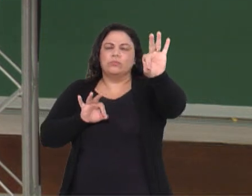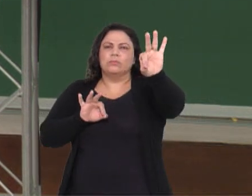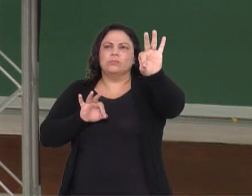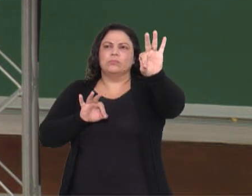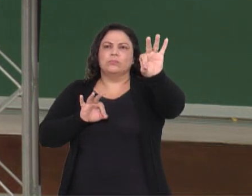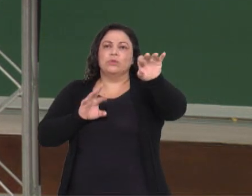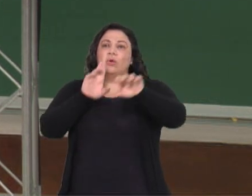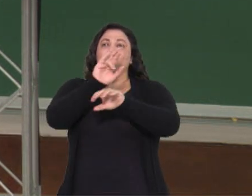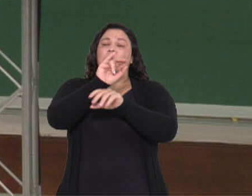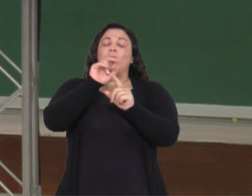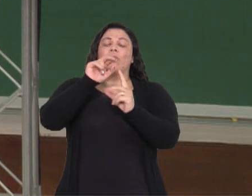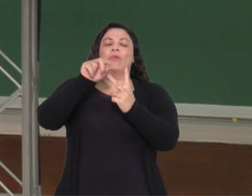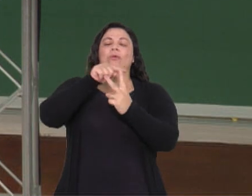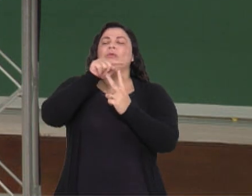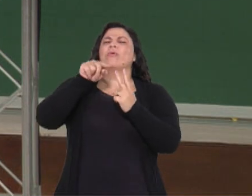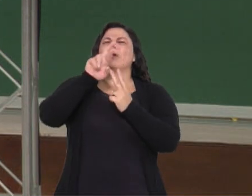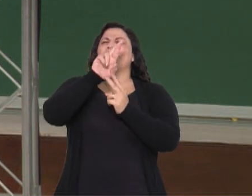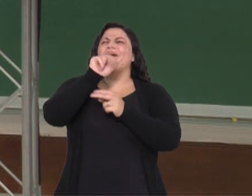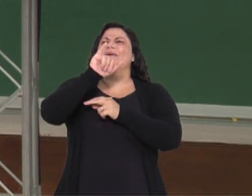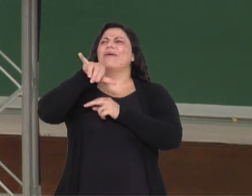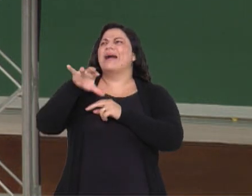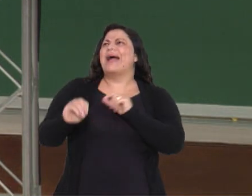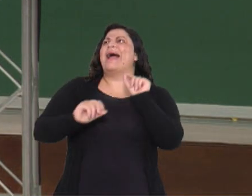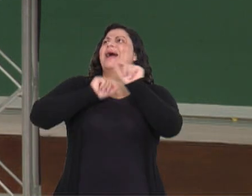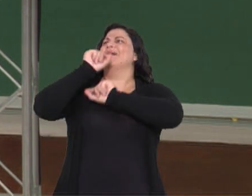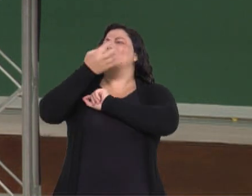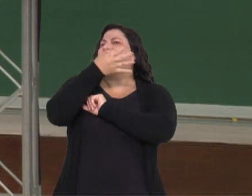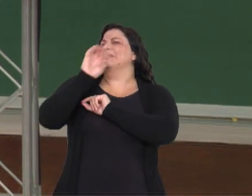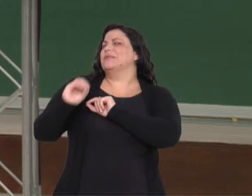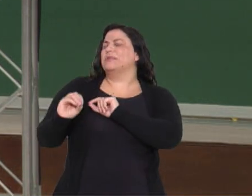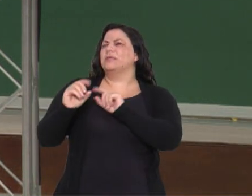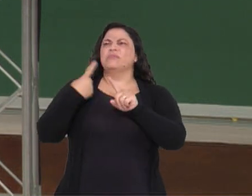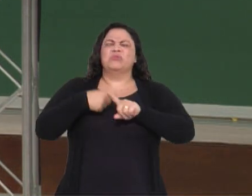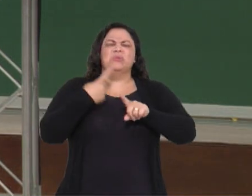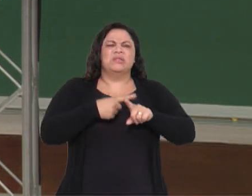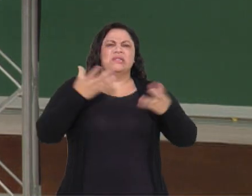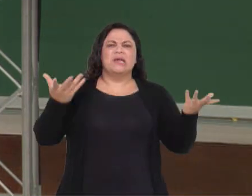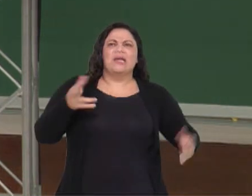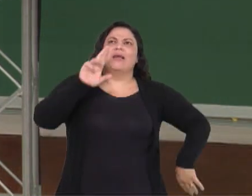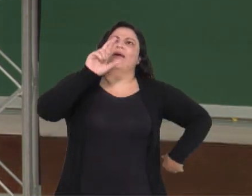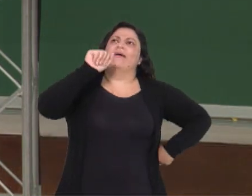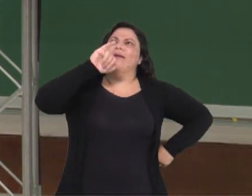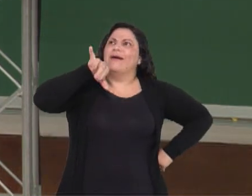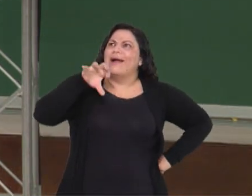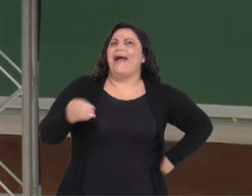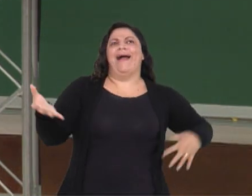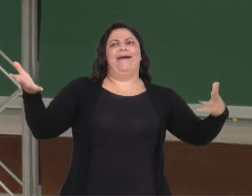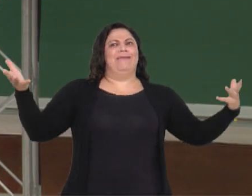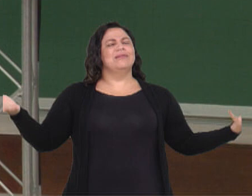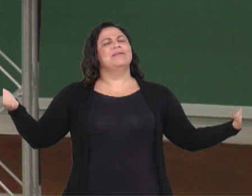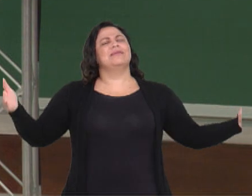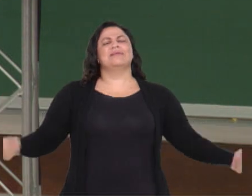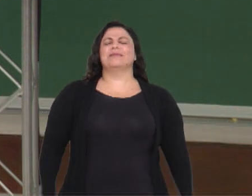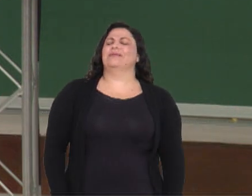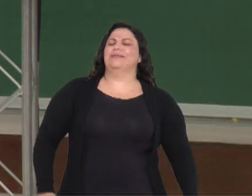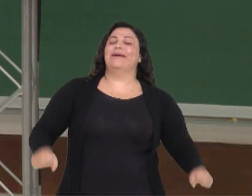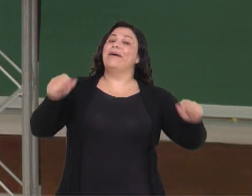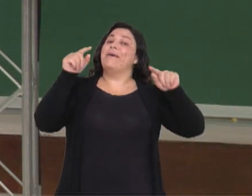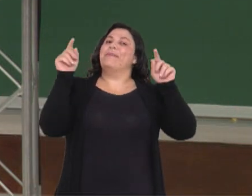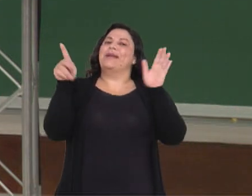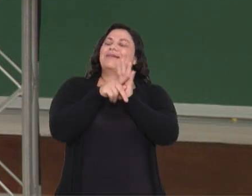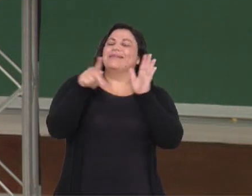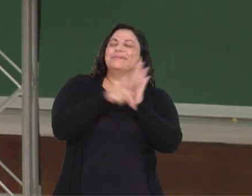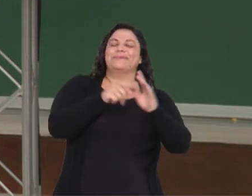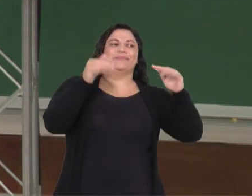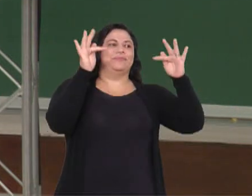raio dela é 40. Professor, mas para que você precisa do raio? Ó, raios, eu preciso para colocar lá na fórmula do comprimento.